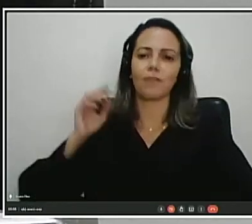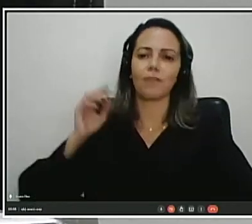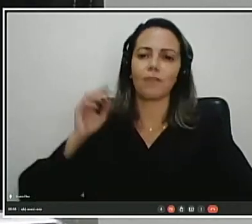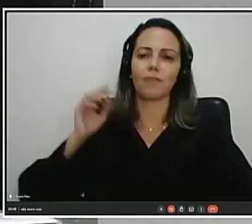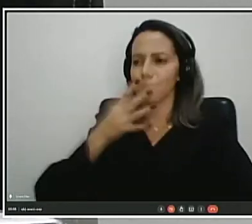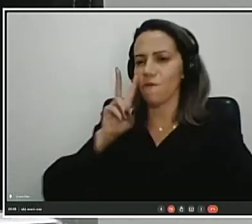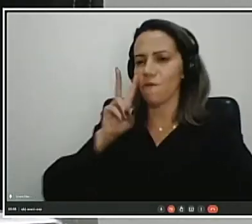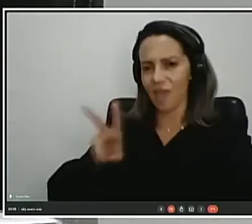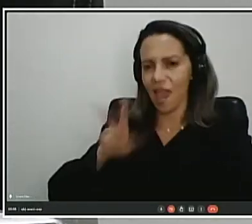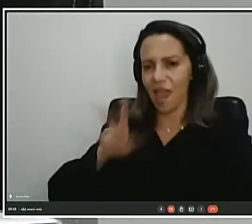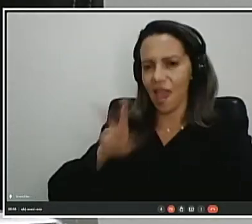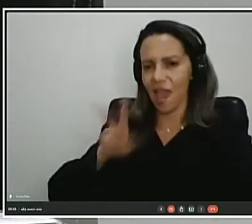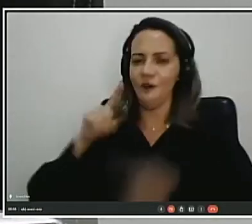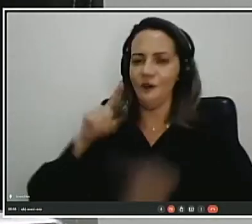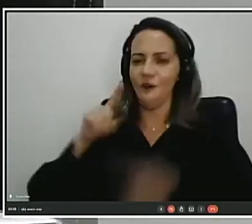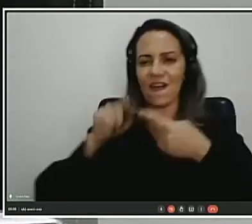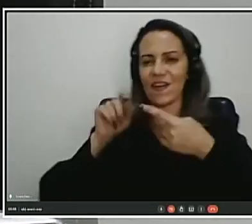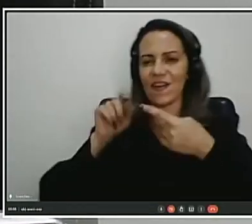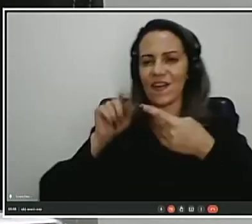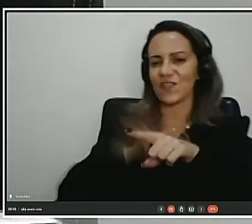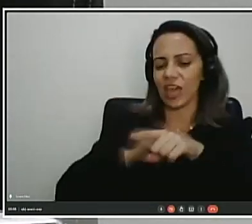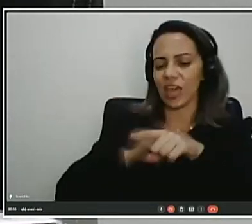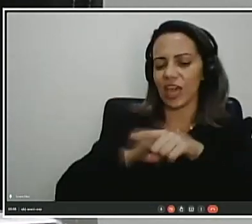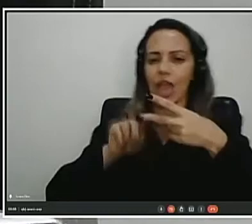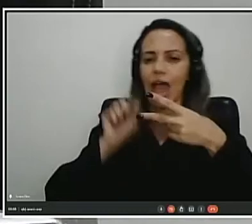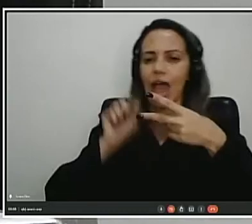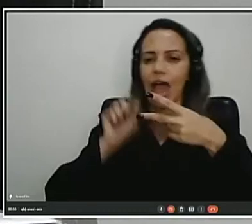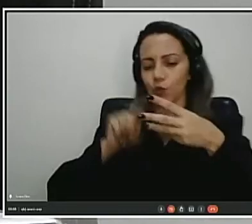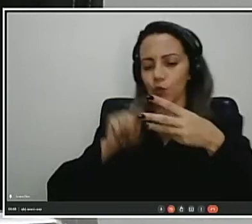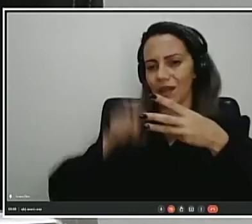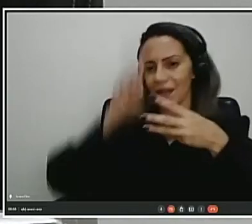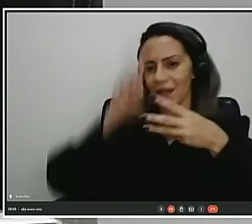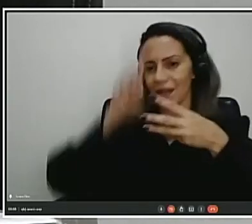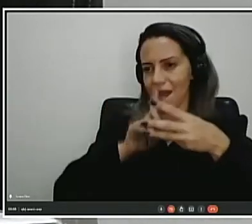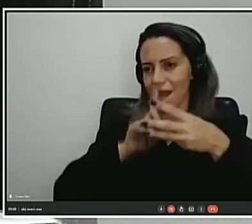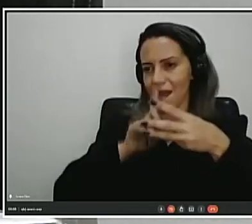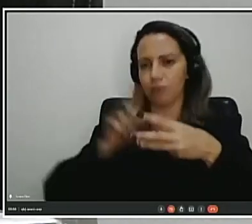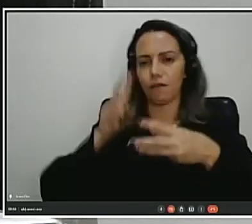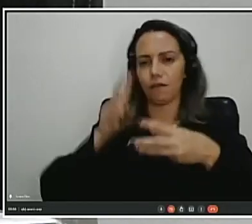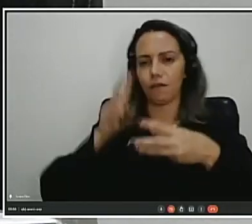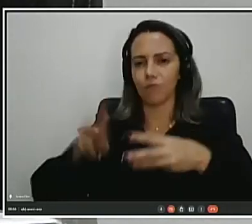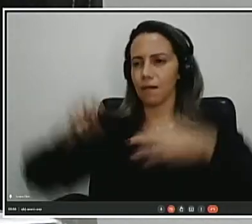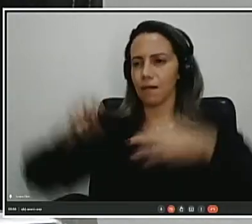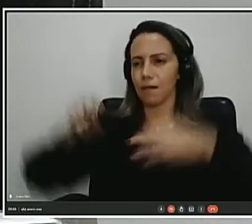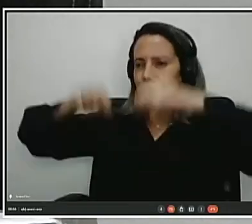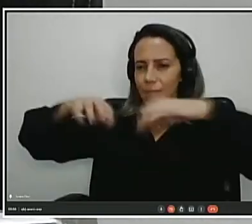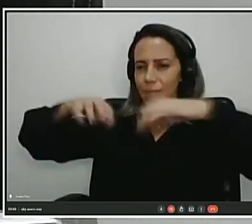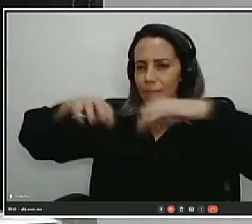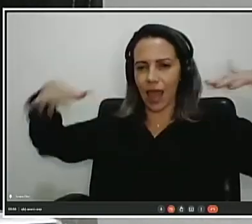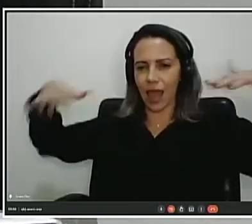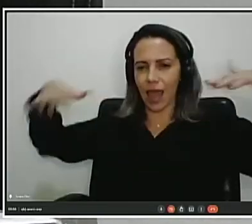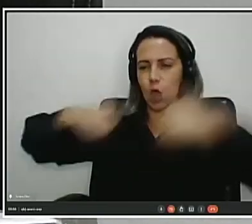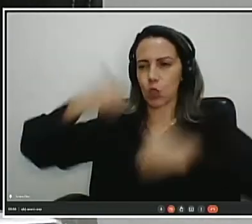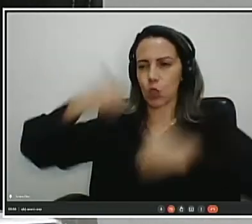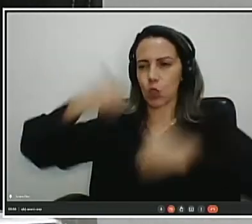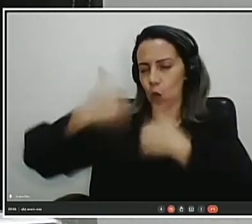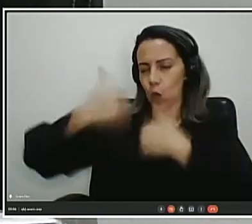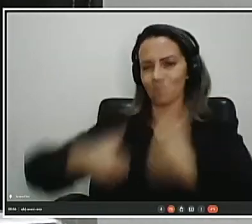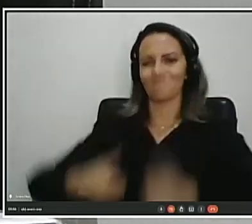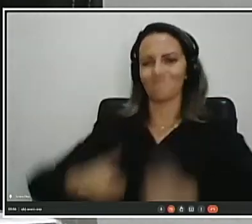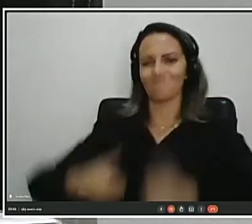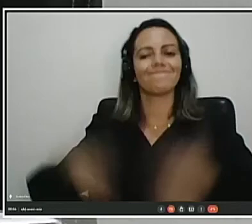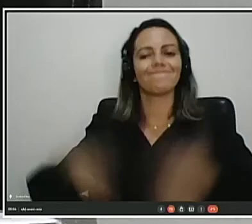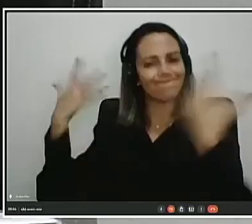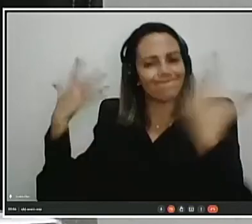amarelo, né, durante esses jogos, arquibancadas praticamente lotadas. Então, fica aqui também o meu parabéns a todos os torcedores